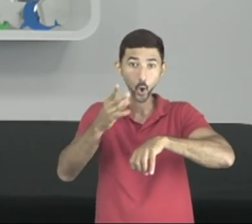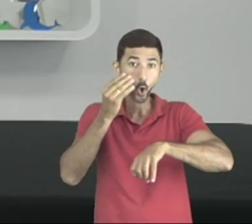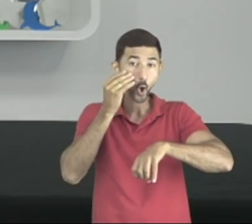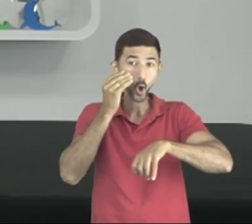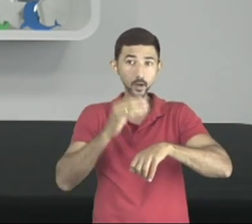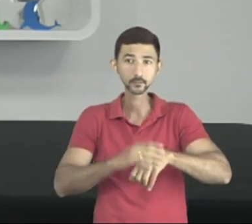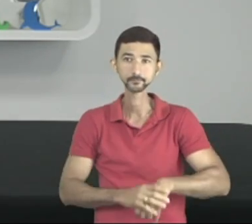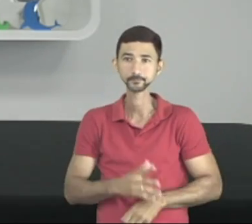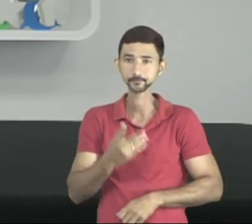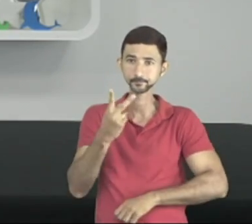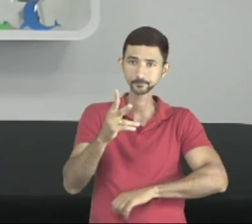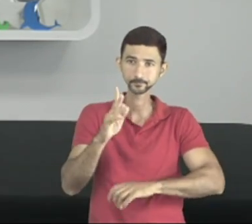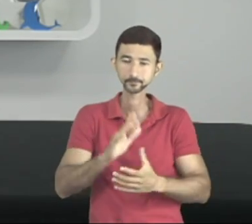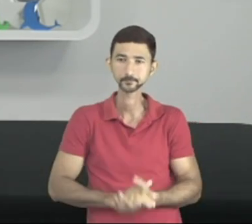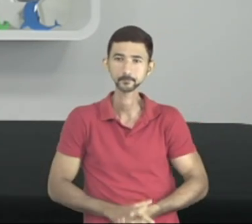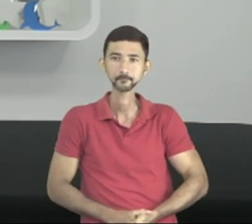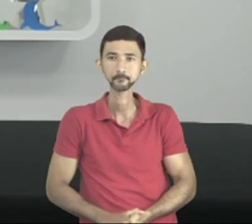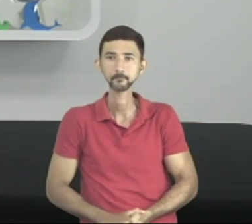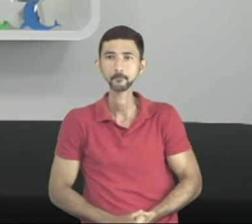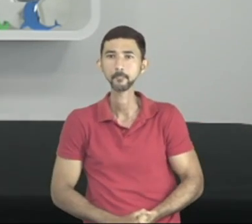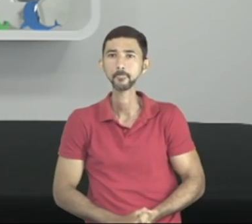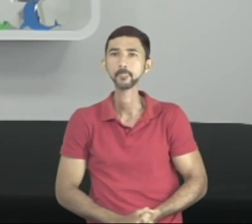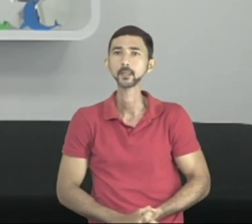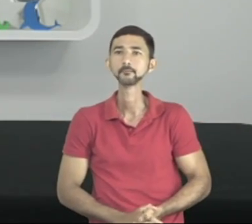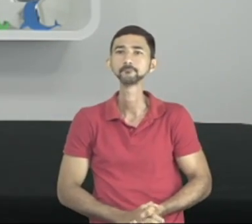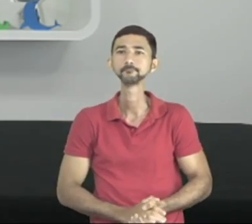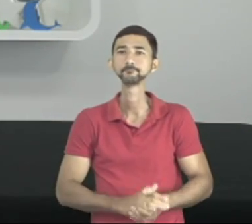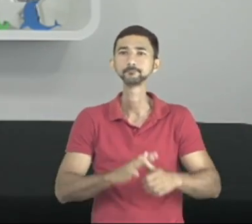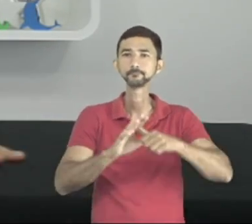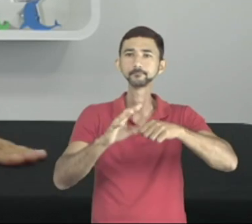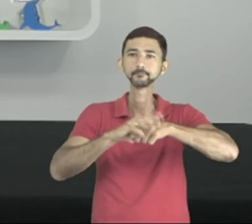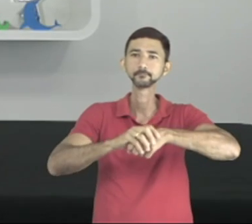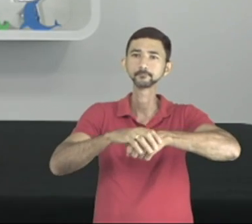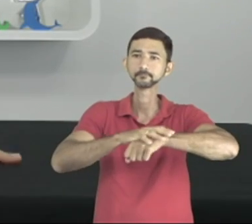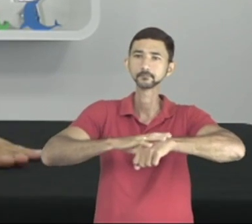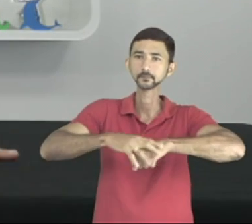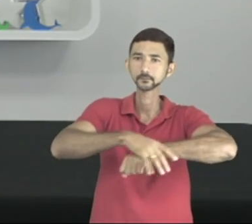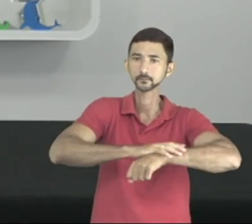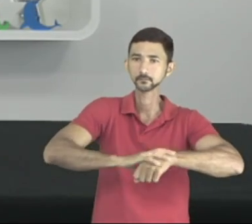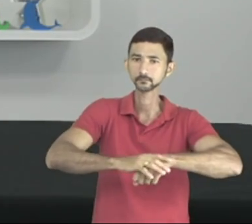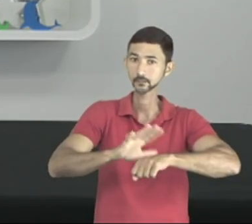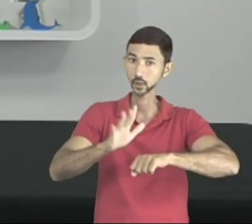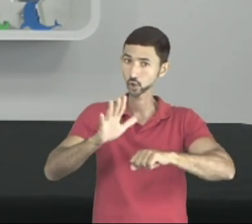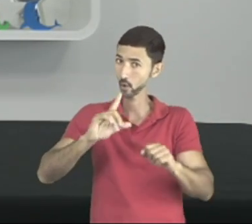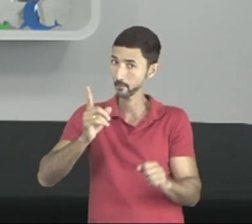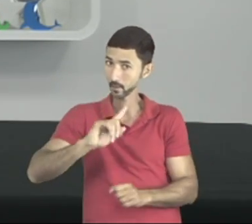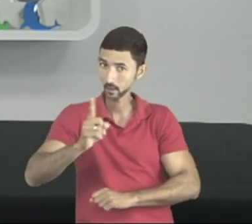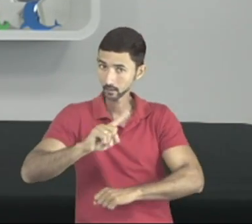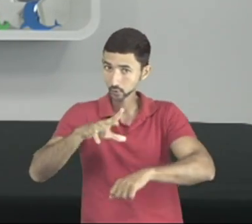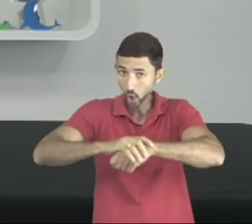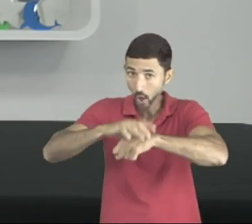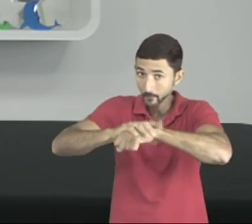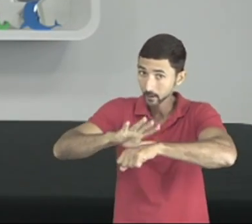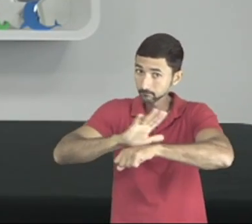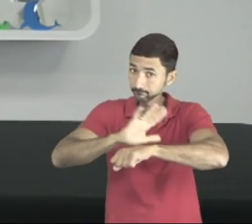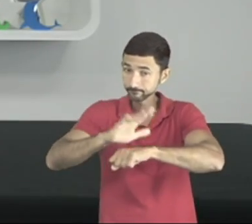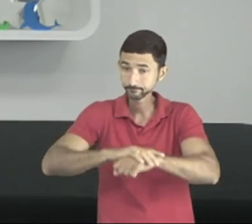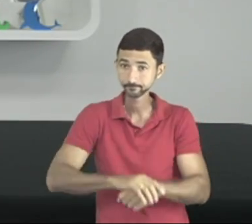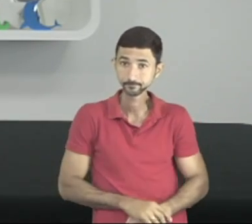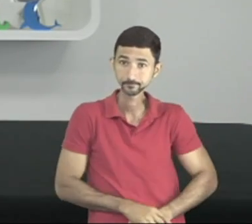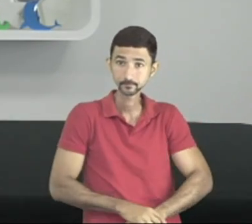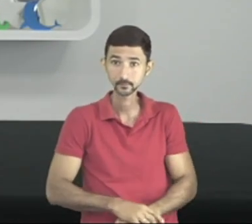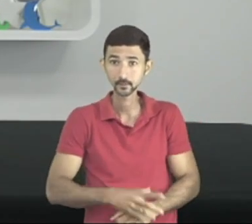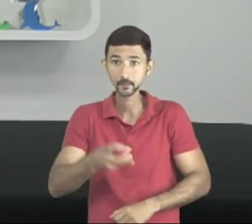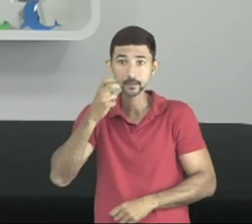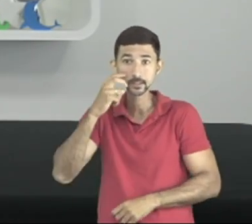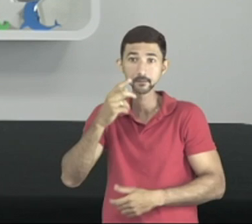atenção para mim, duas coisas aqui para ti. Tato, não é só mão, não é só mão. Você percebe